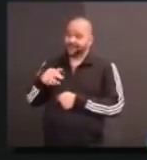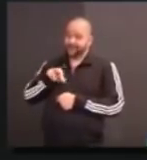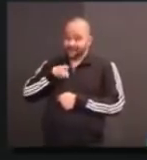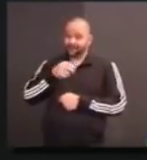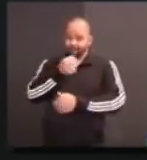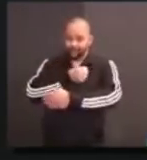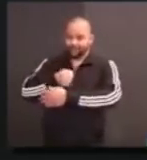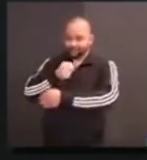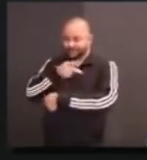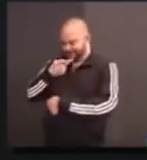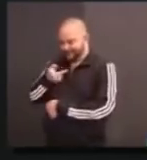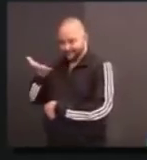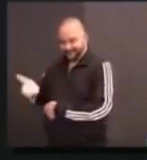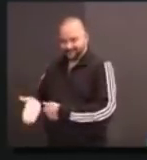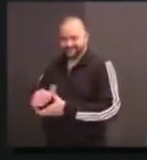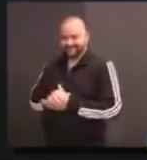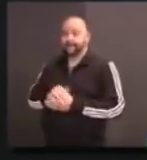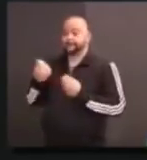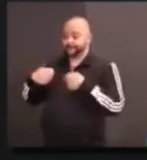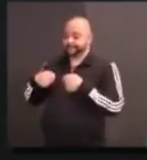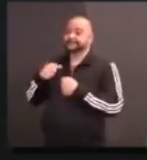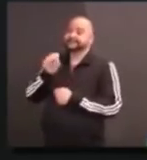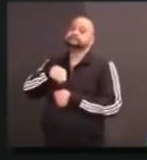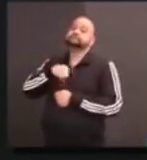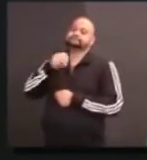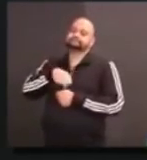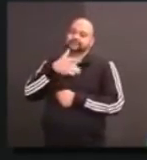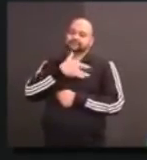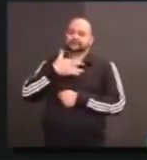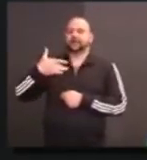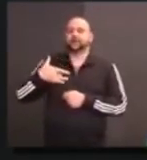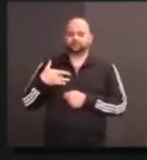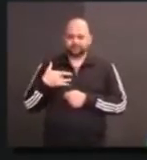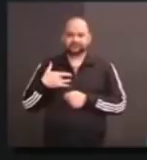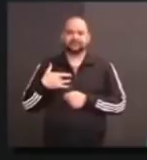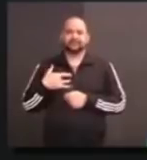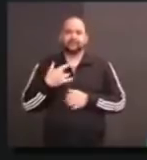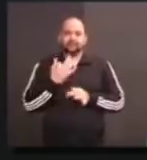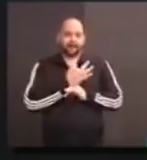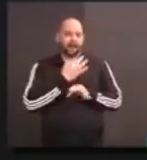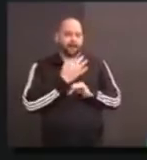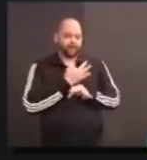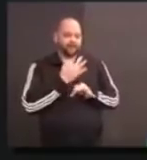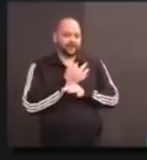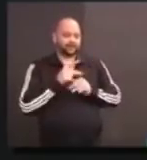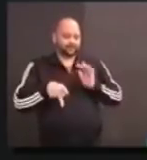Tem que ter muita saúde. Principalmente para aguentar os espíritas.